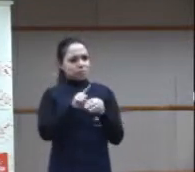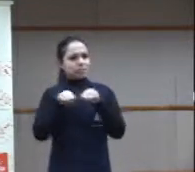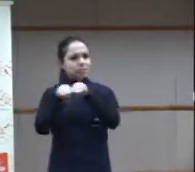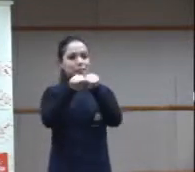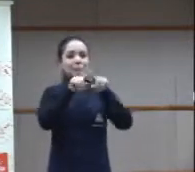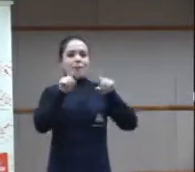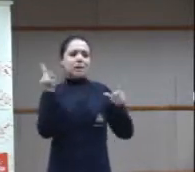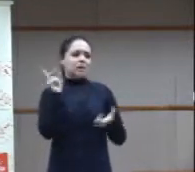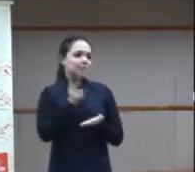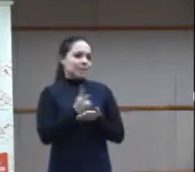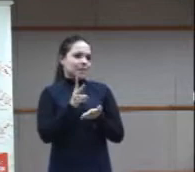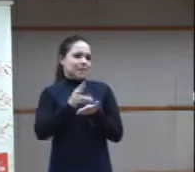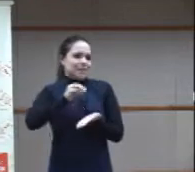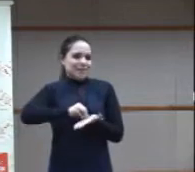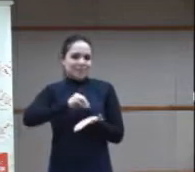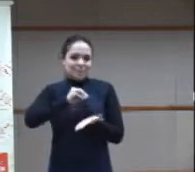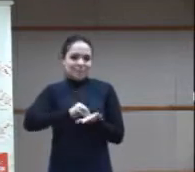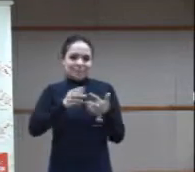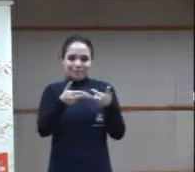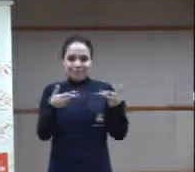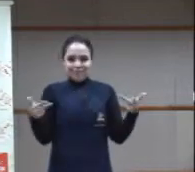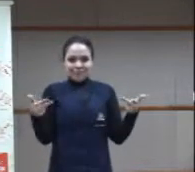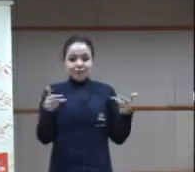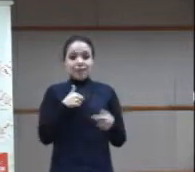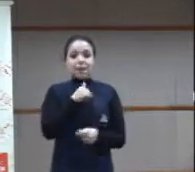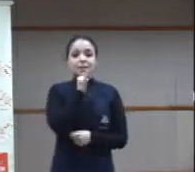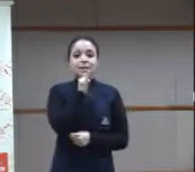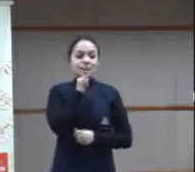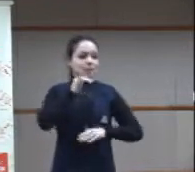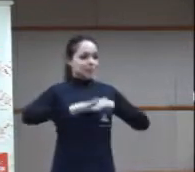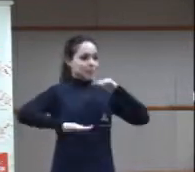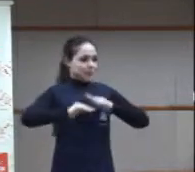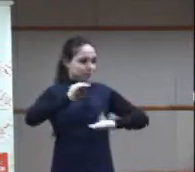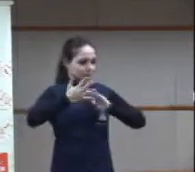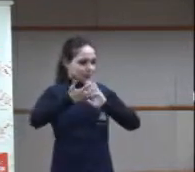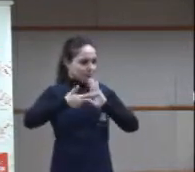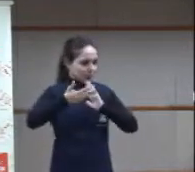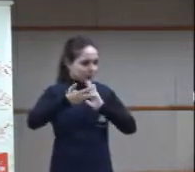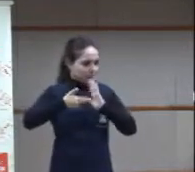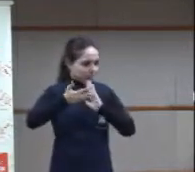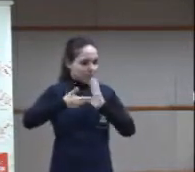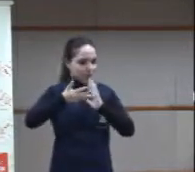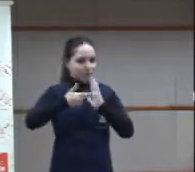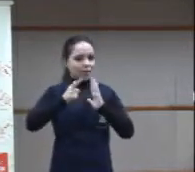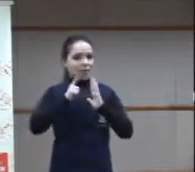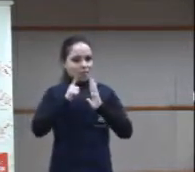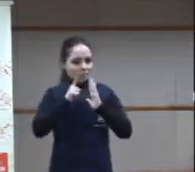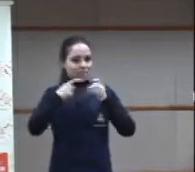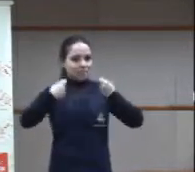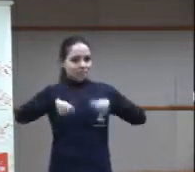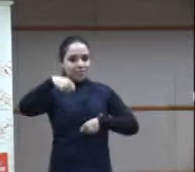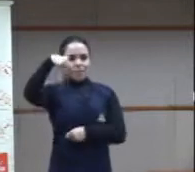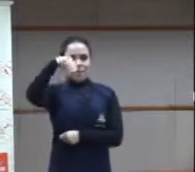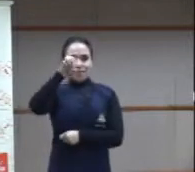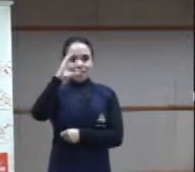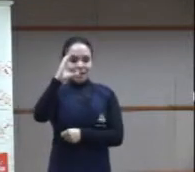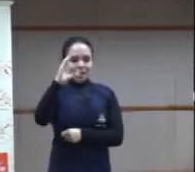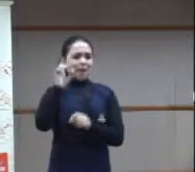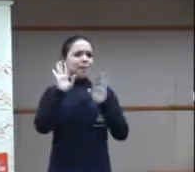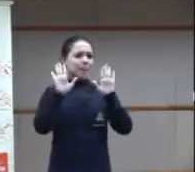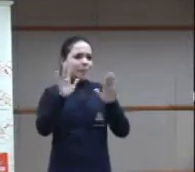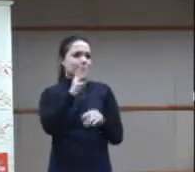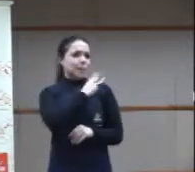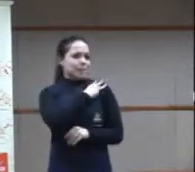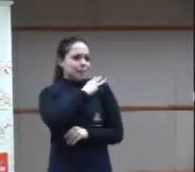não suficientes. Primeiramente, a proficiência em Libras pelo ProLibras do MEC. Como o Marco muito